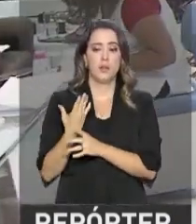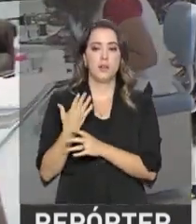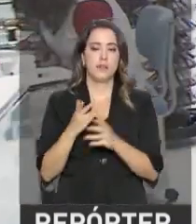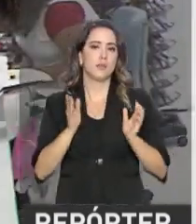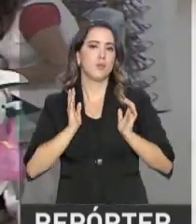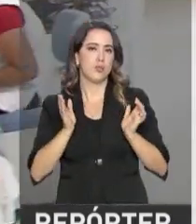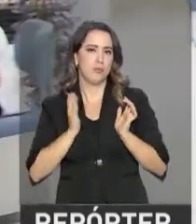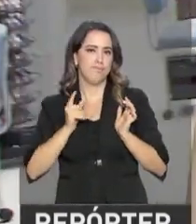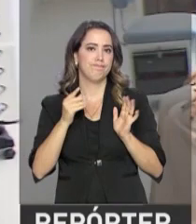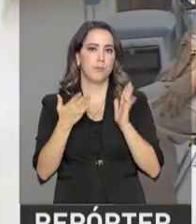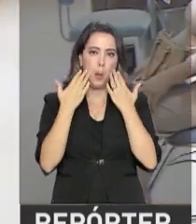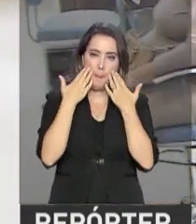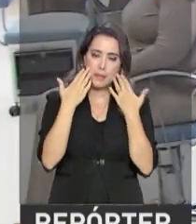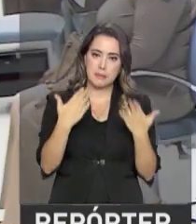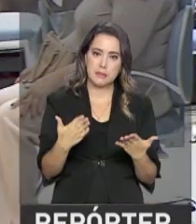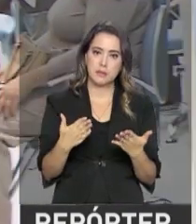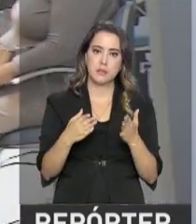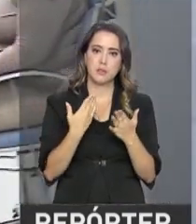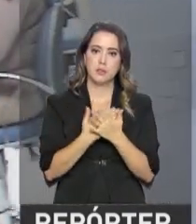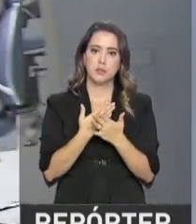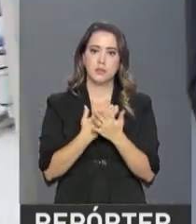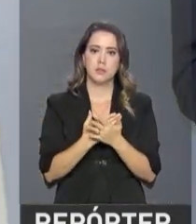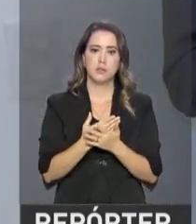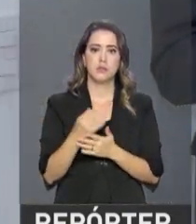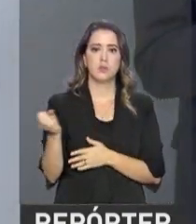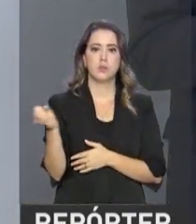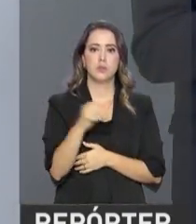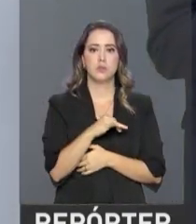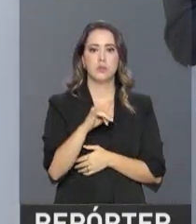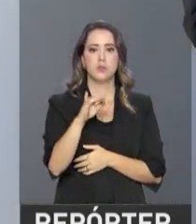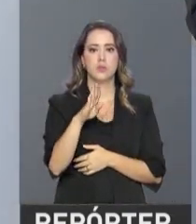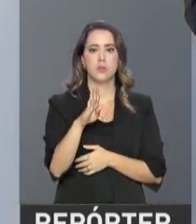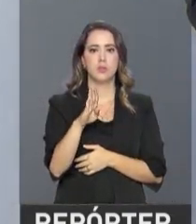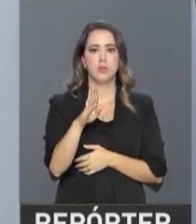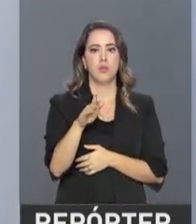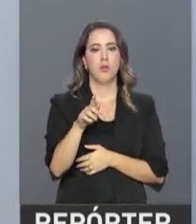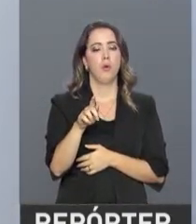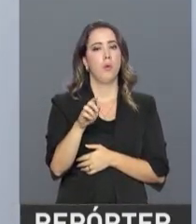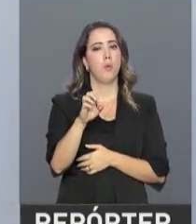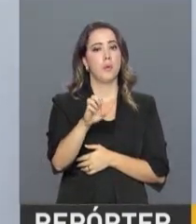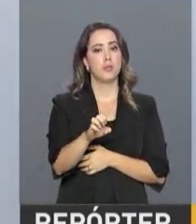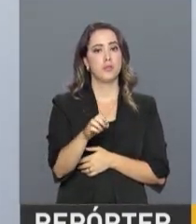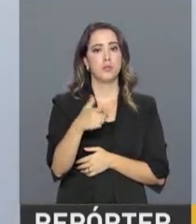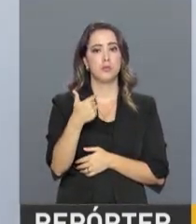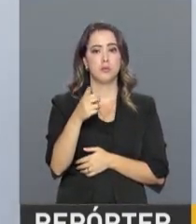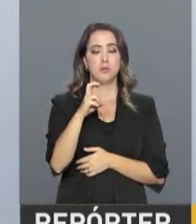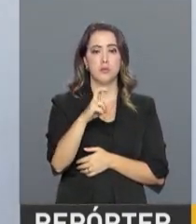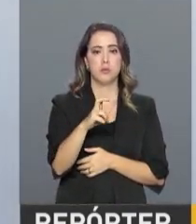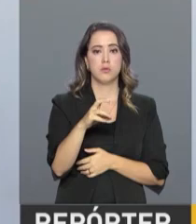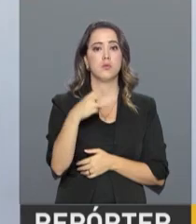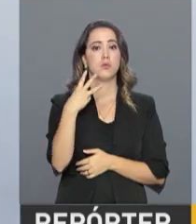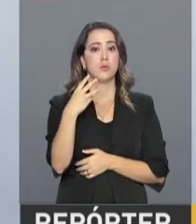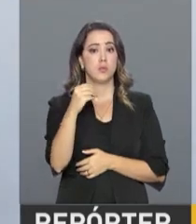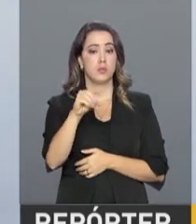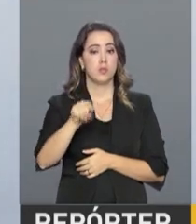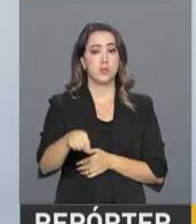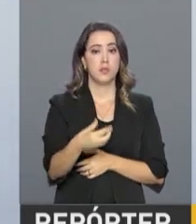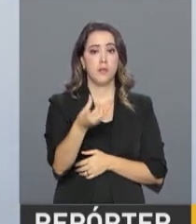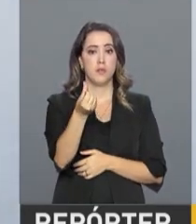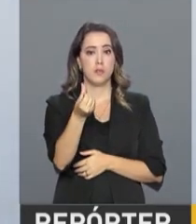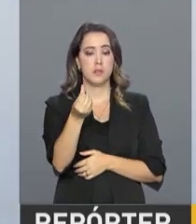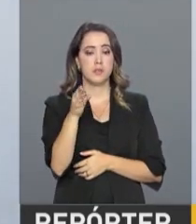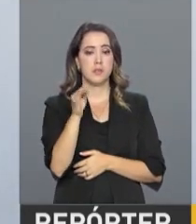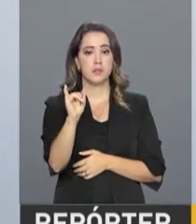riqueza foi apresentada em um estudo inédito do ibge em 2015 30,6 bilhões